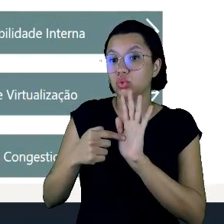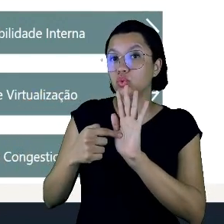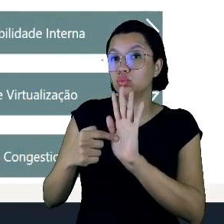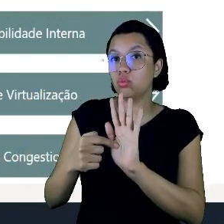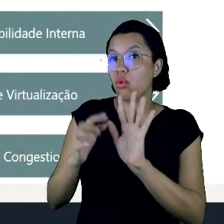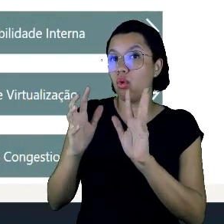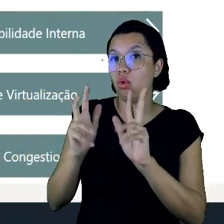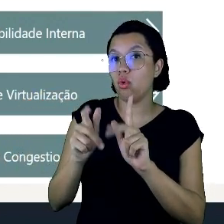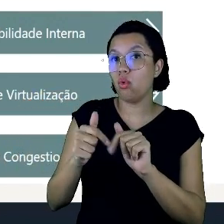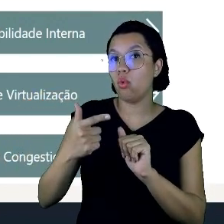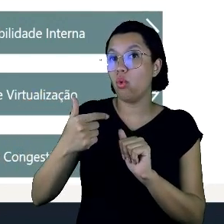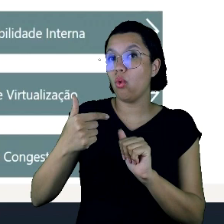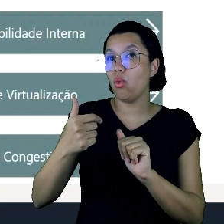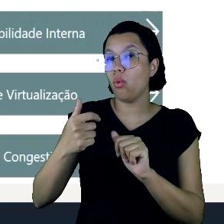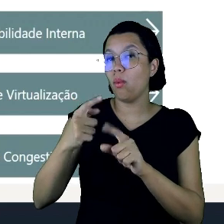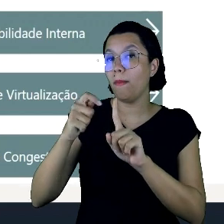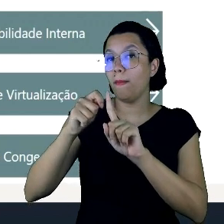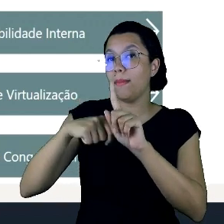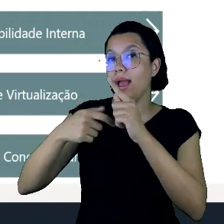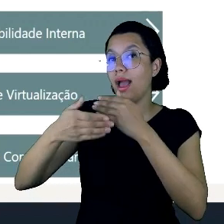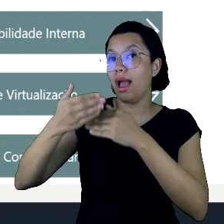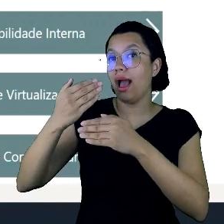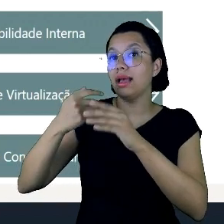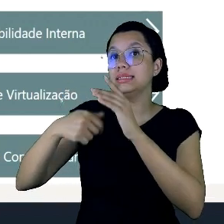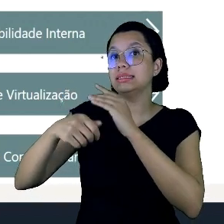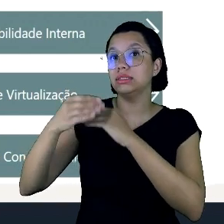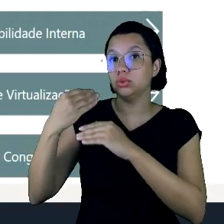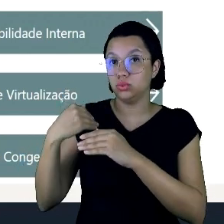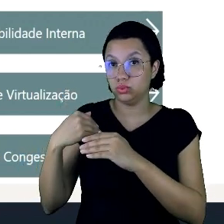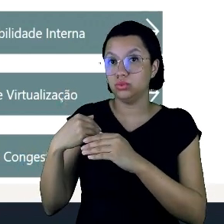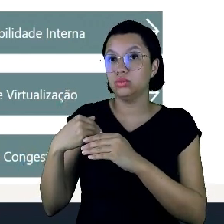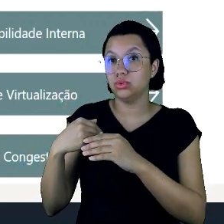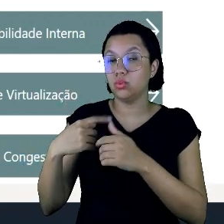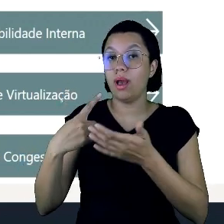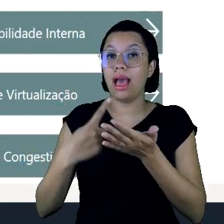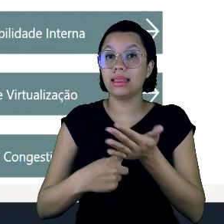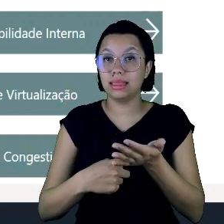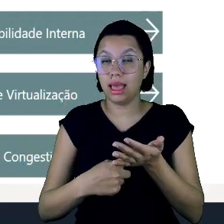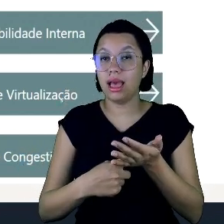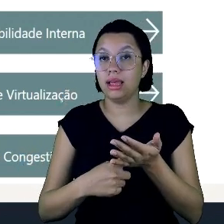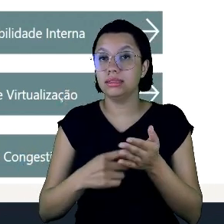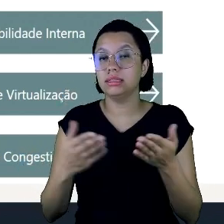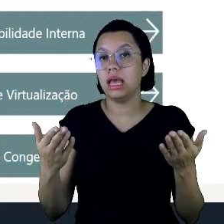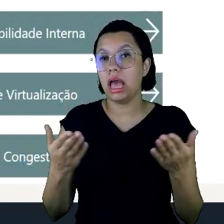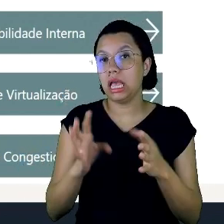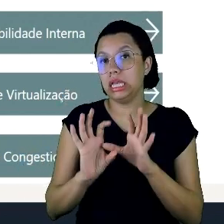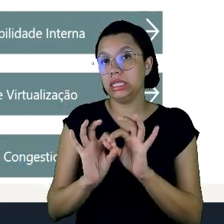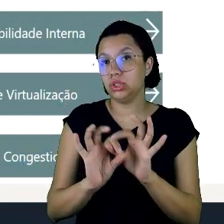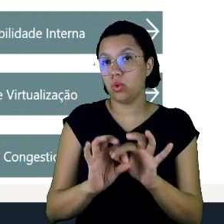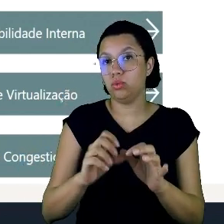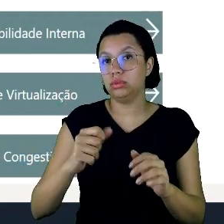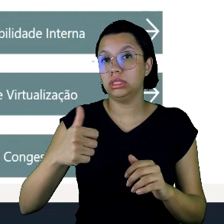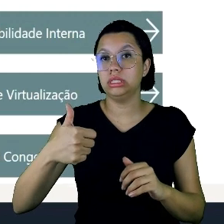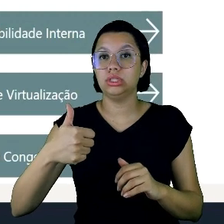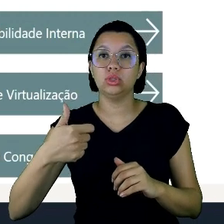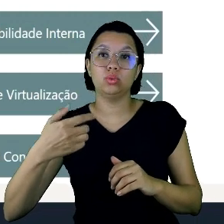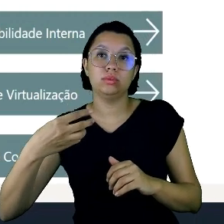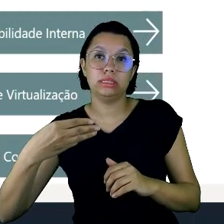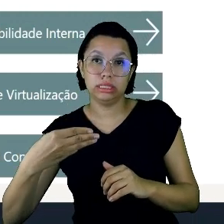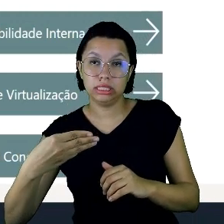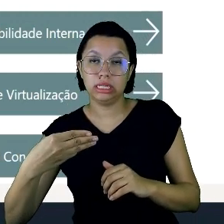12 meses anteriores da data do processamento, que aqui no caso é 13/9, que